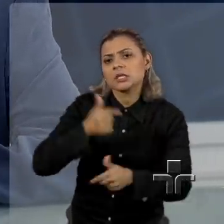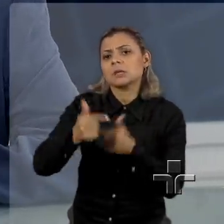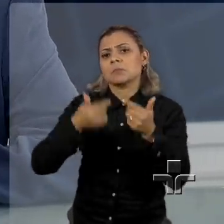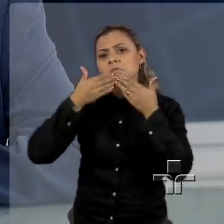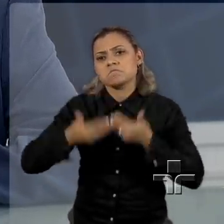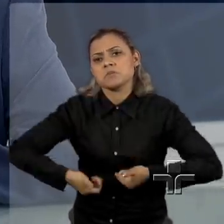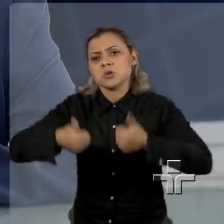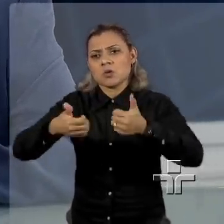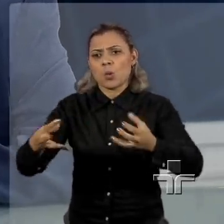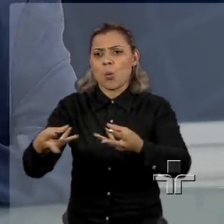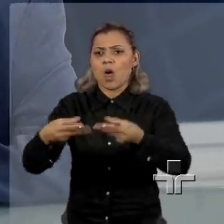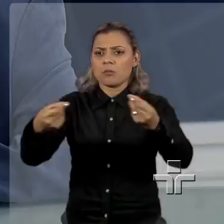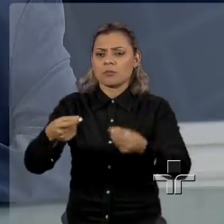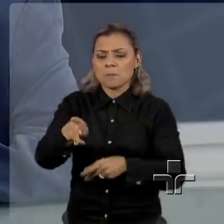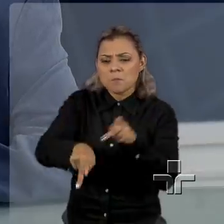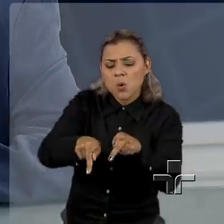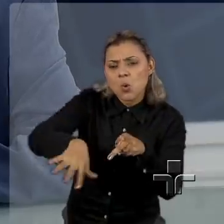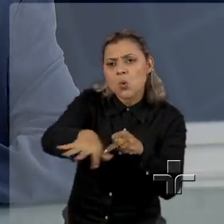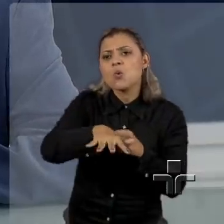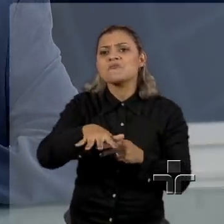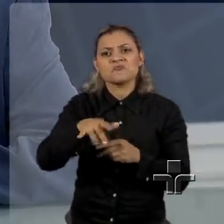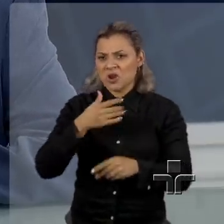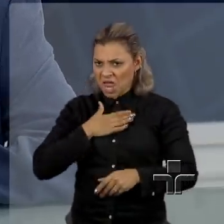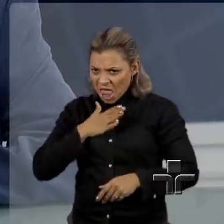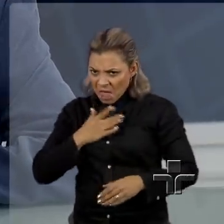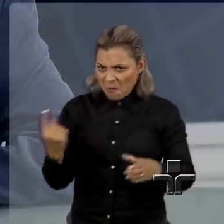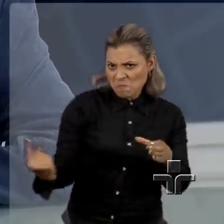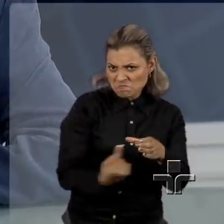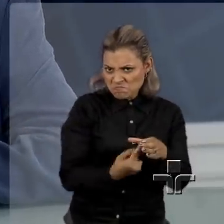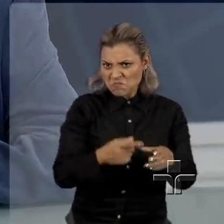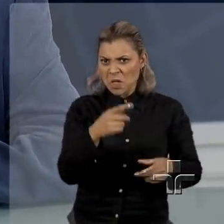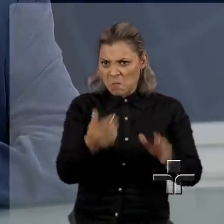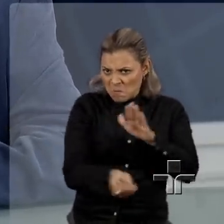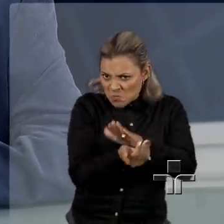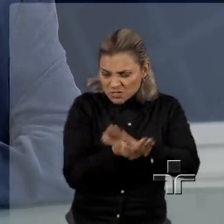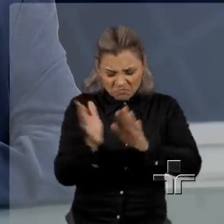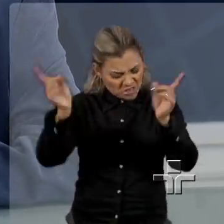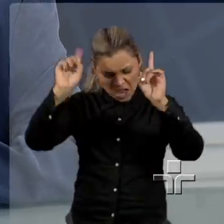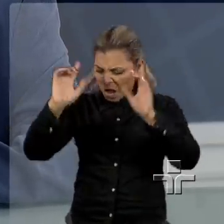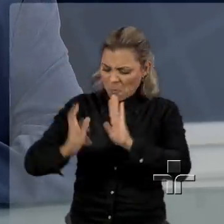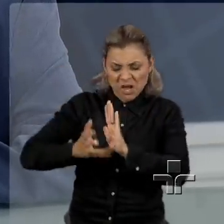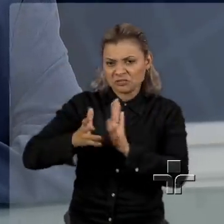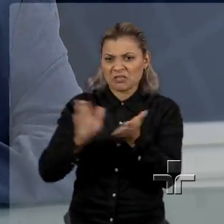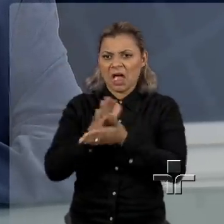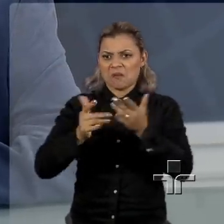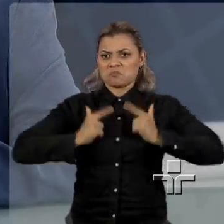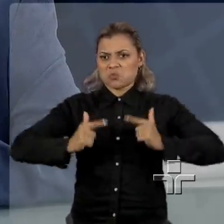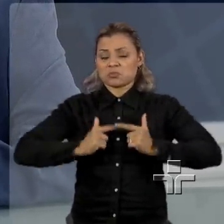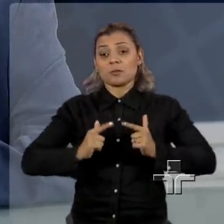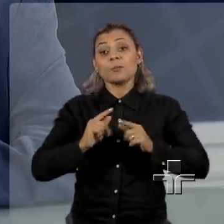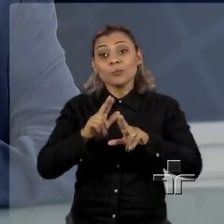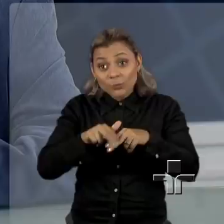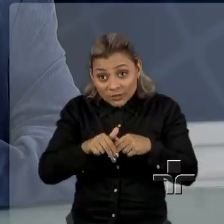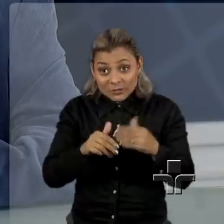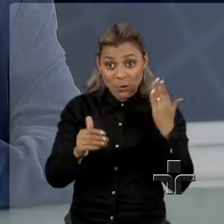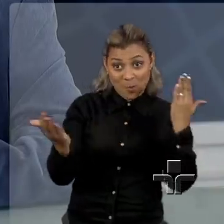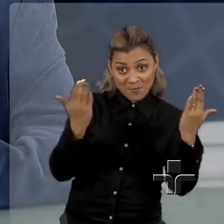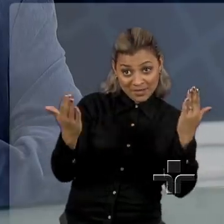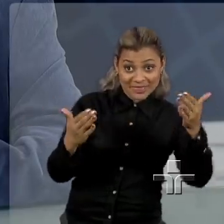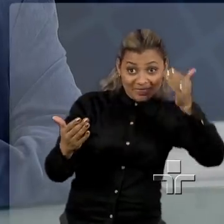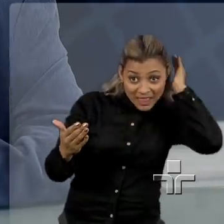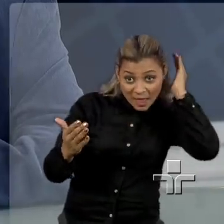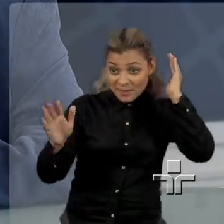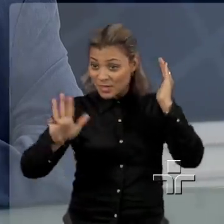melhoria da condição da população, que não ia entrar nesse jogo fisiológico. Então, acho que a comparação da prisão do Temer com a prisão